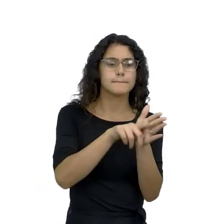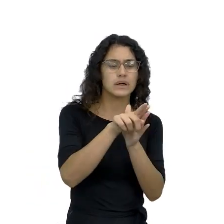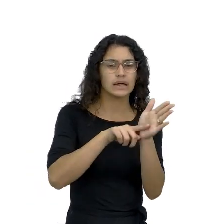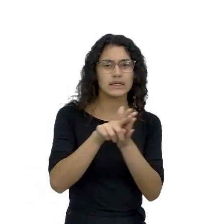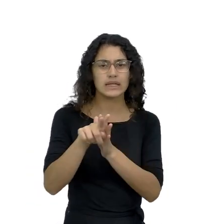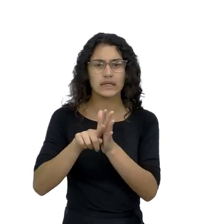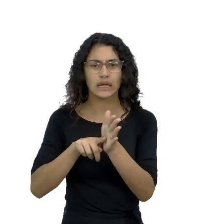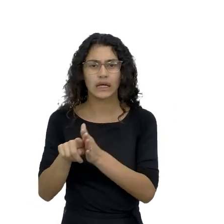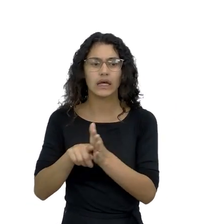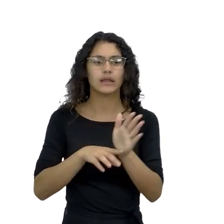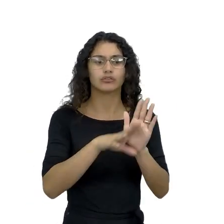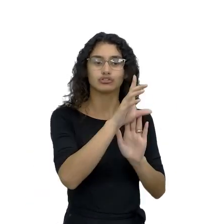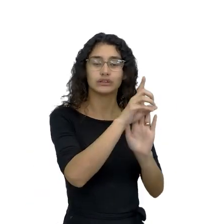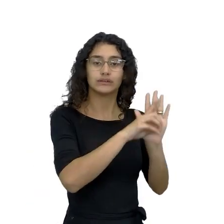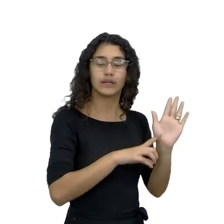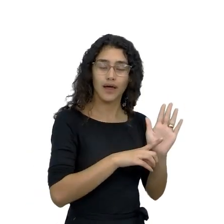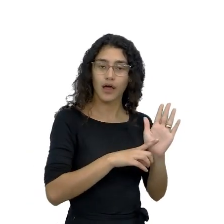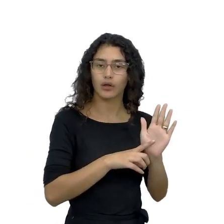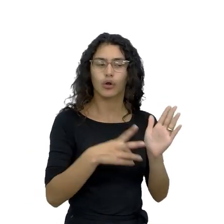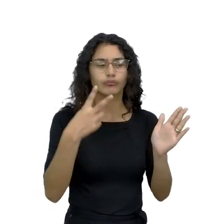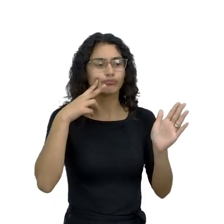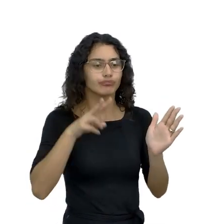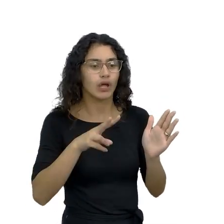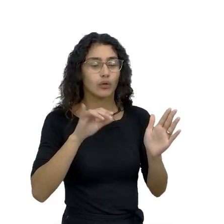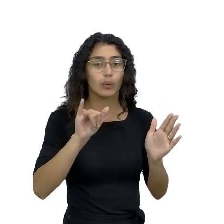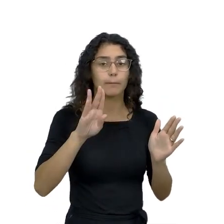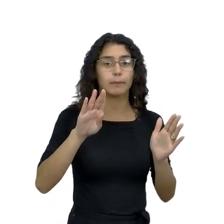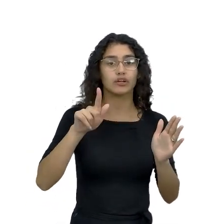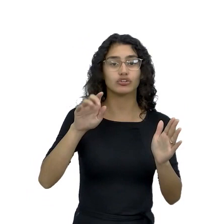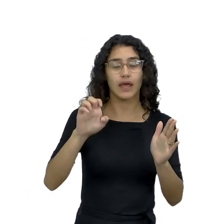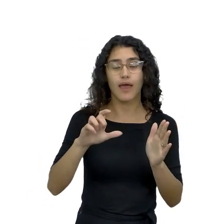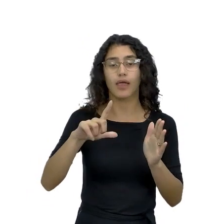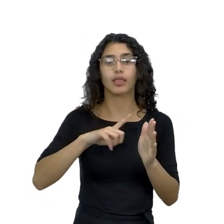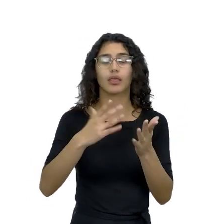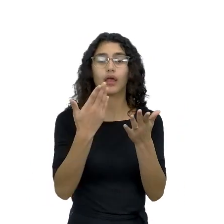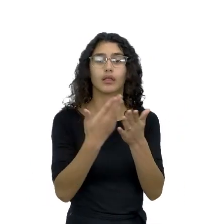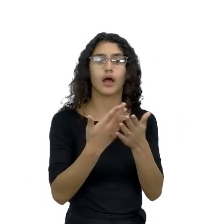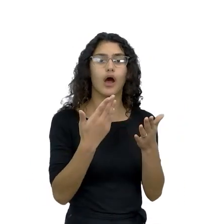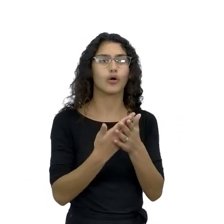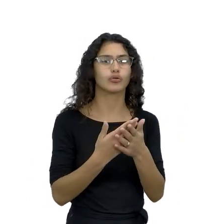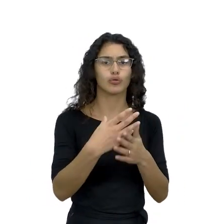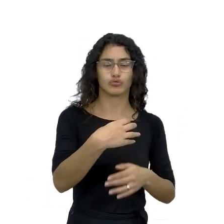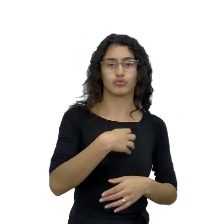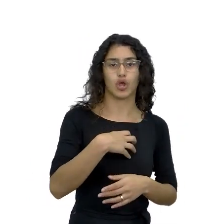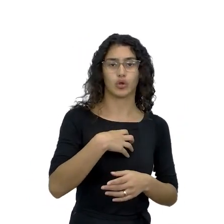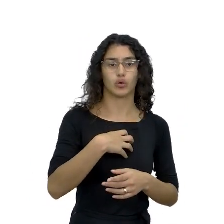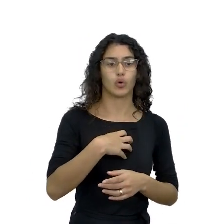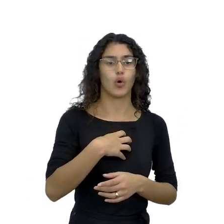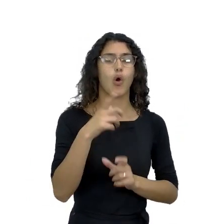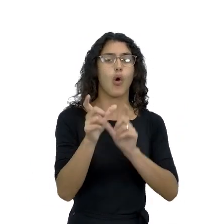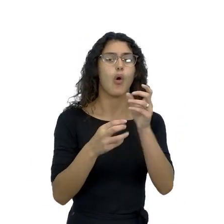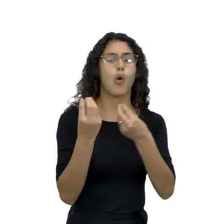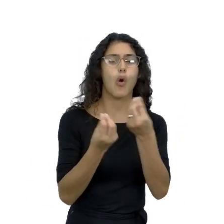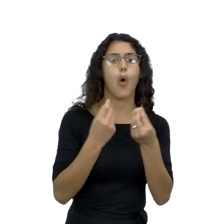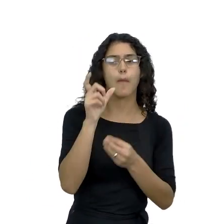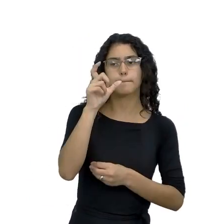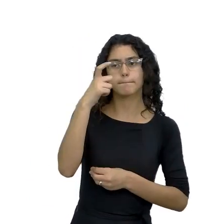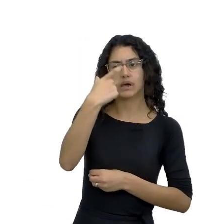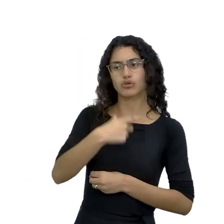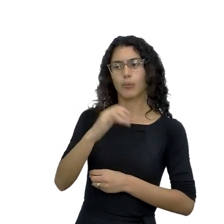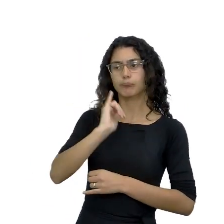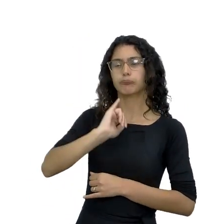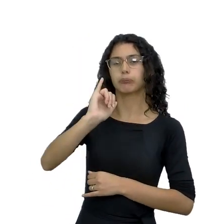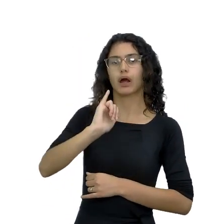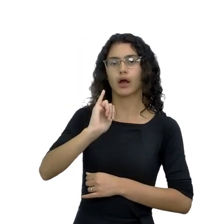pesquisa e análise dos dados atuais do IBGE sobre a autodeclaração da população brasileira. E a